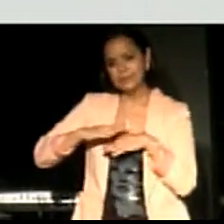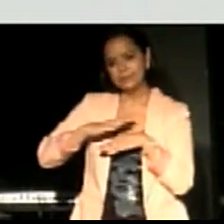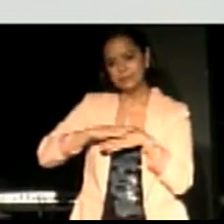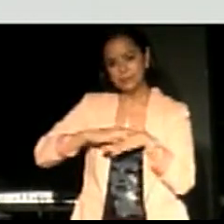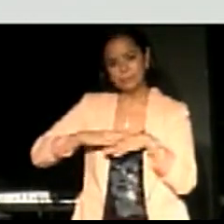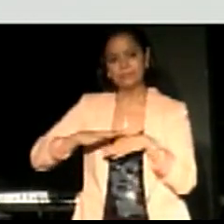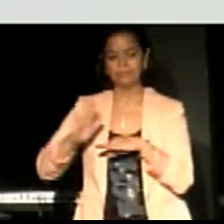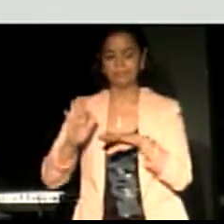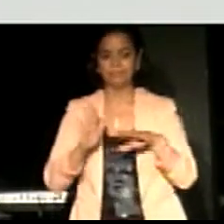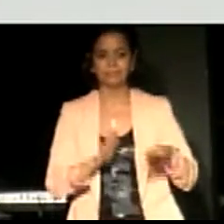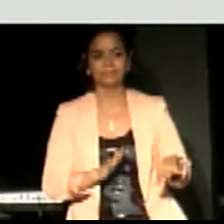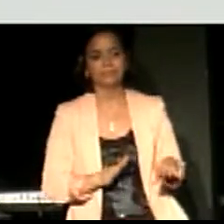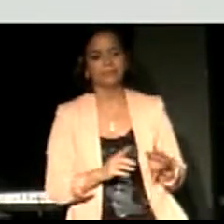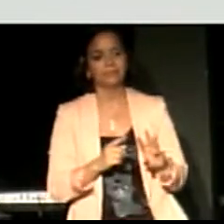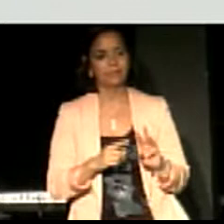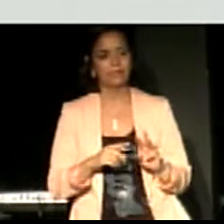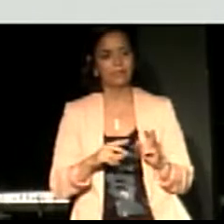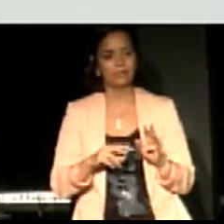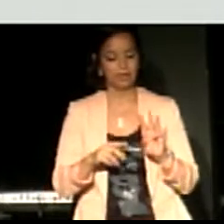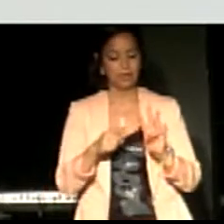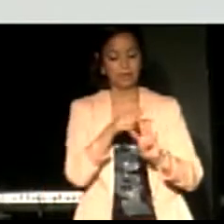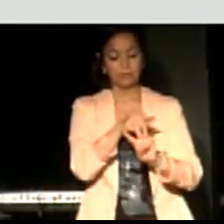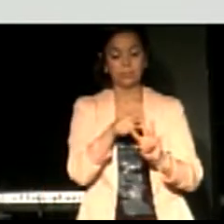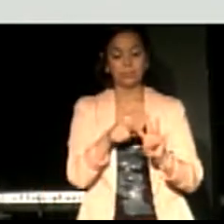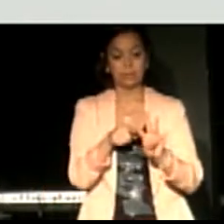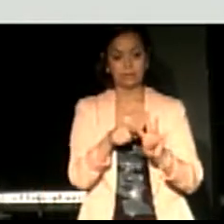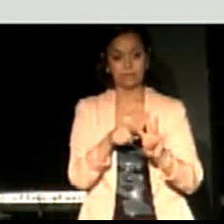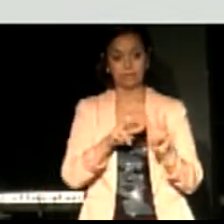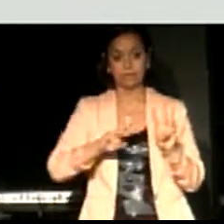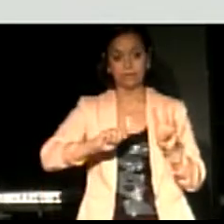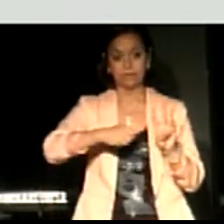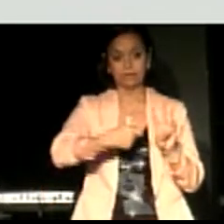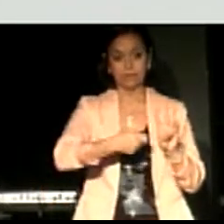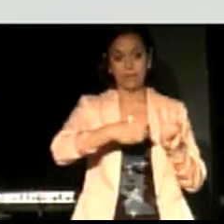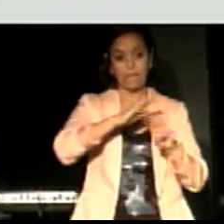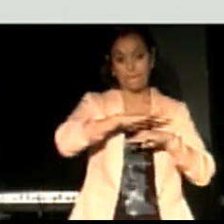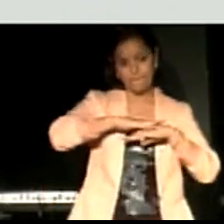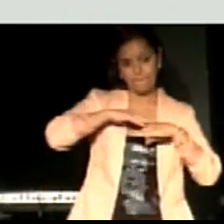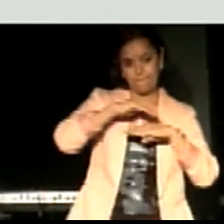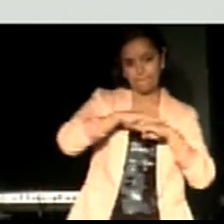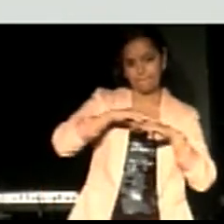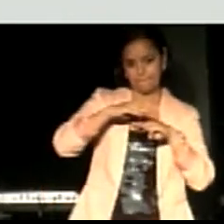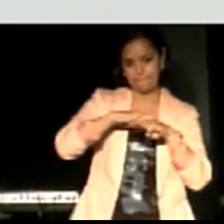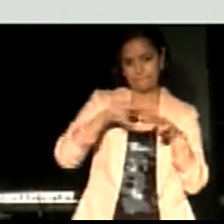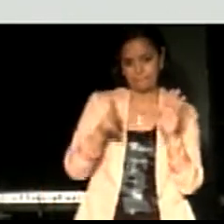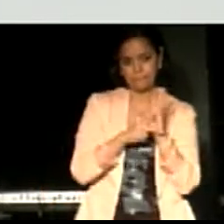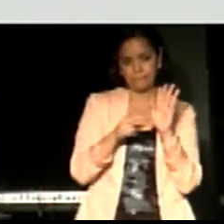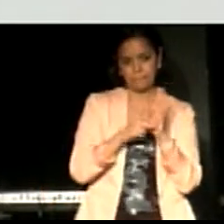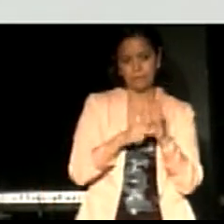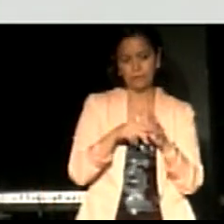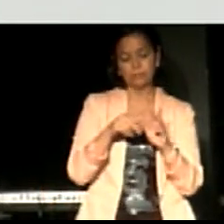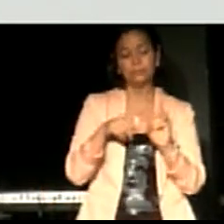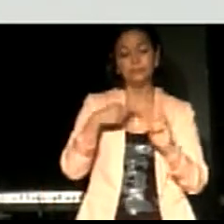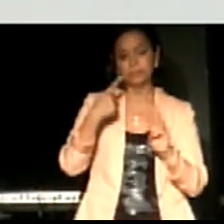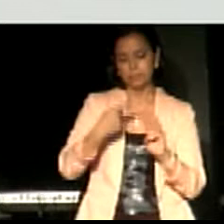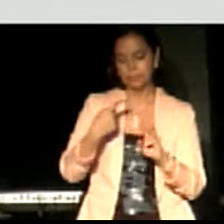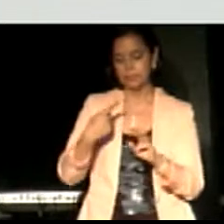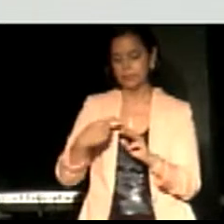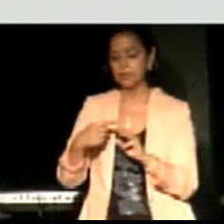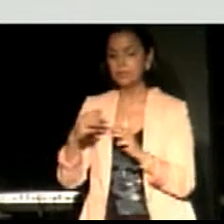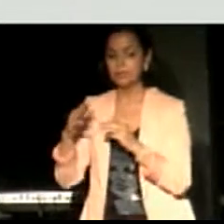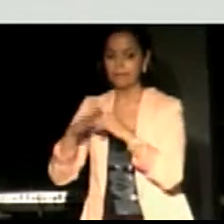aspectos próprios da mansidão. Primeiro, o problema da mansidão. Depois, a prática da mansidão.